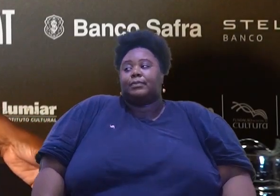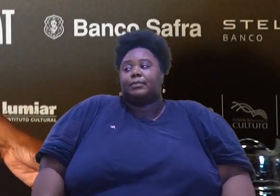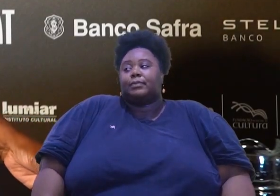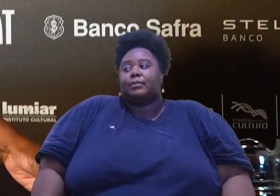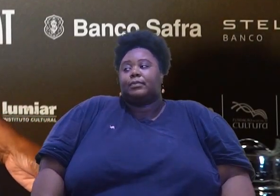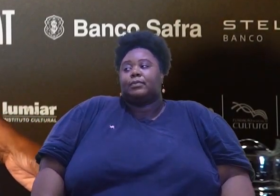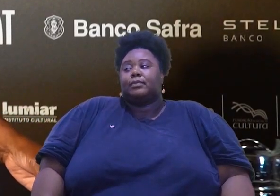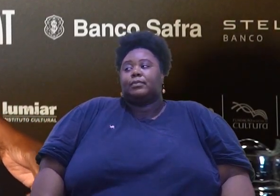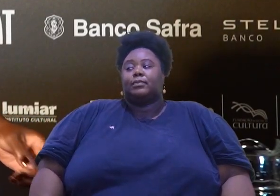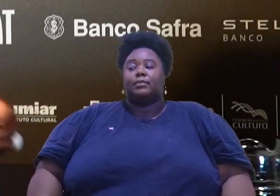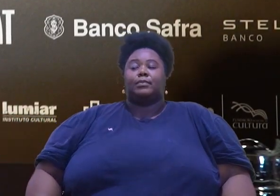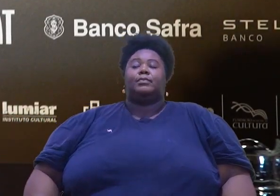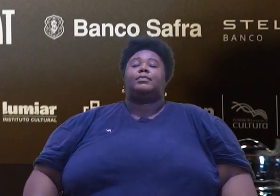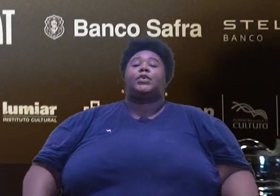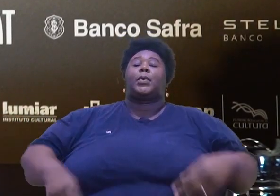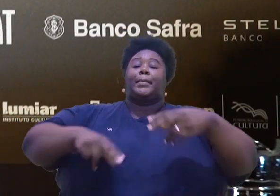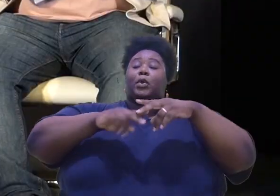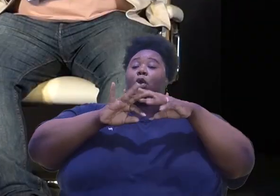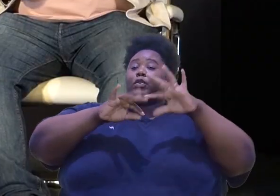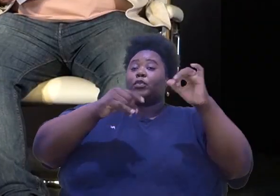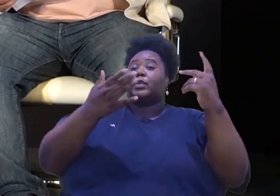por esses acontecimentos, né?